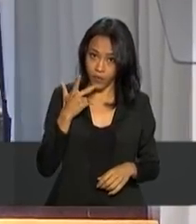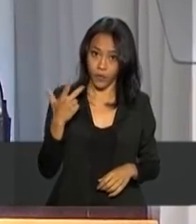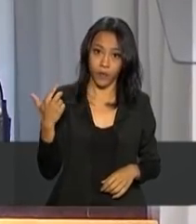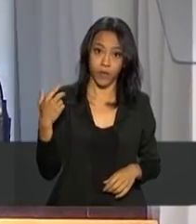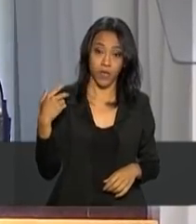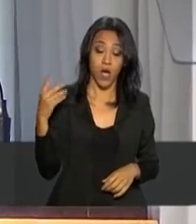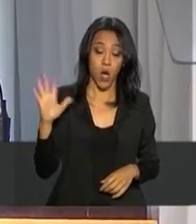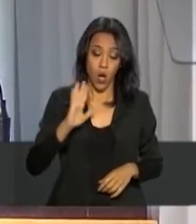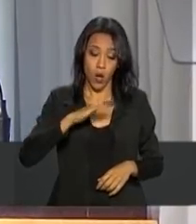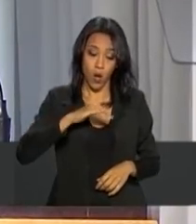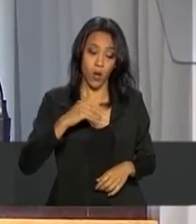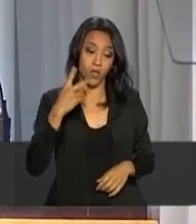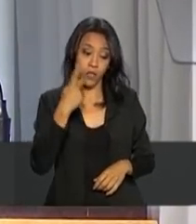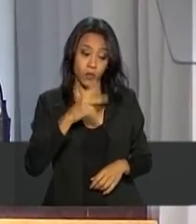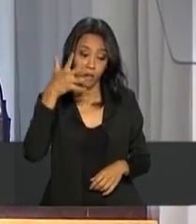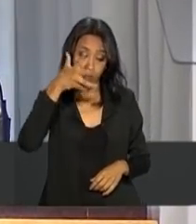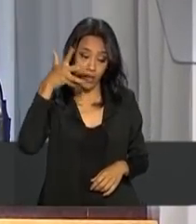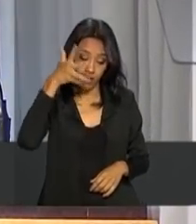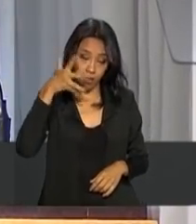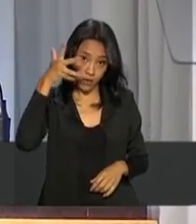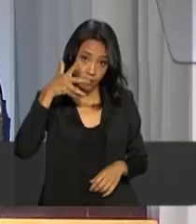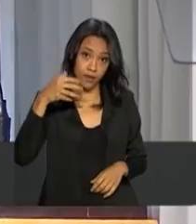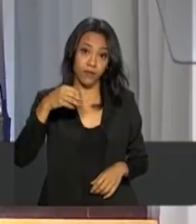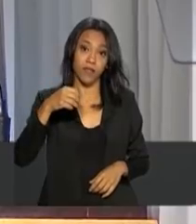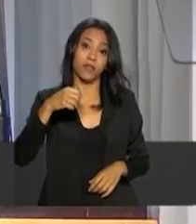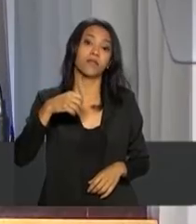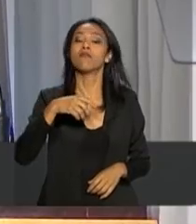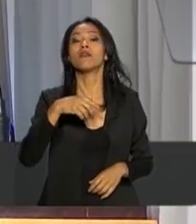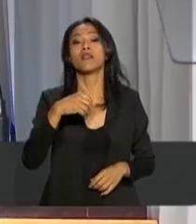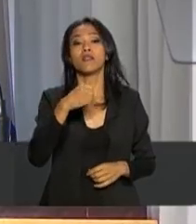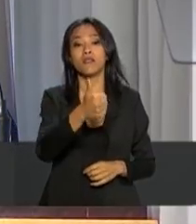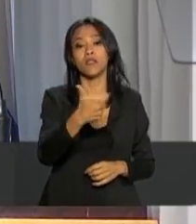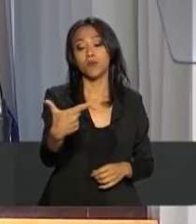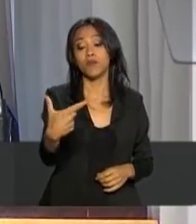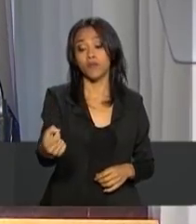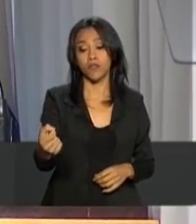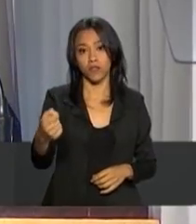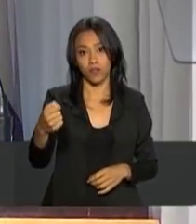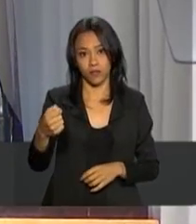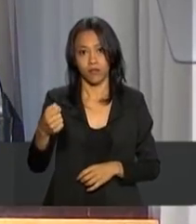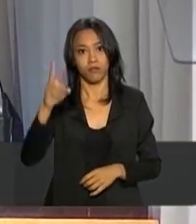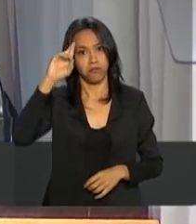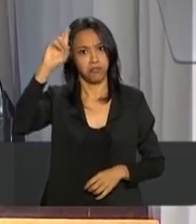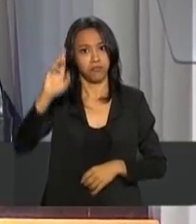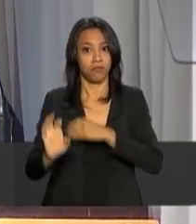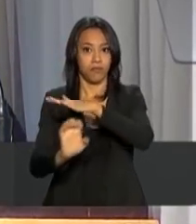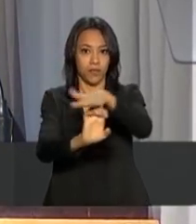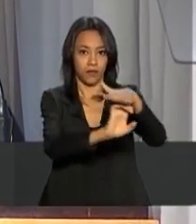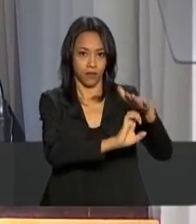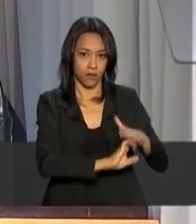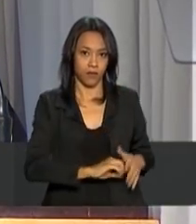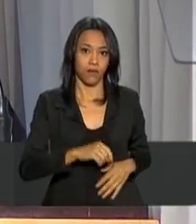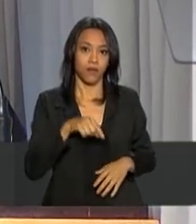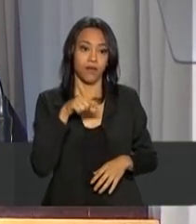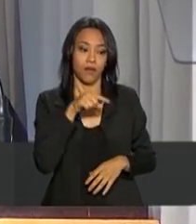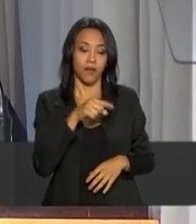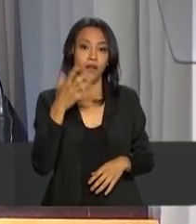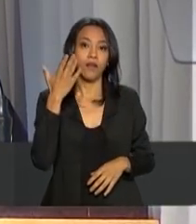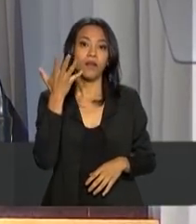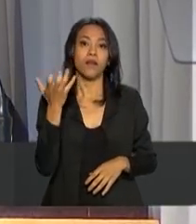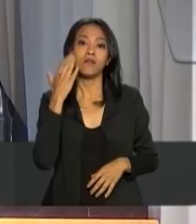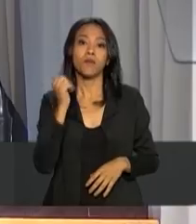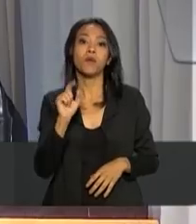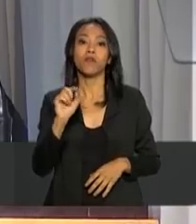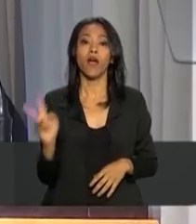palestra a 100, 120 empresários da Câmara de Comércio Americana, eu percebi que eles queriam saber o que iria acontecer com o próximo